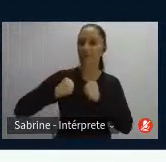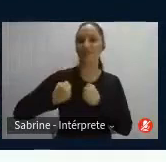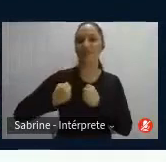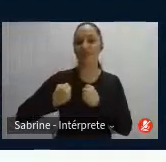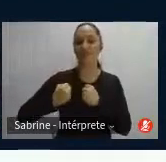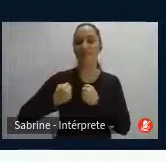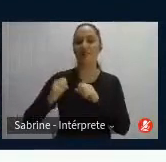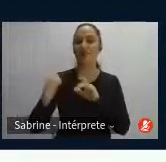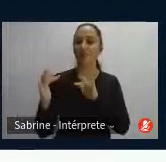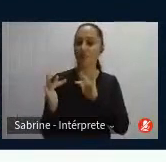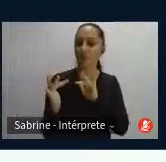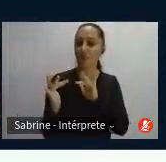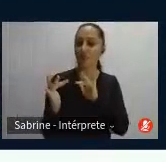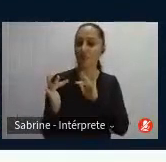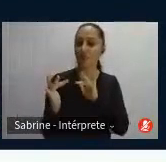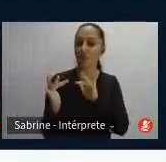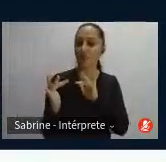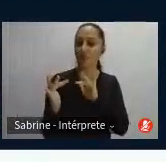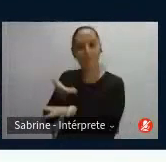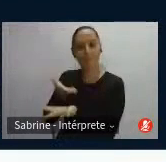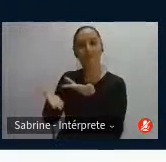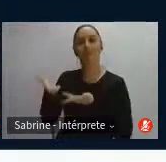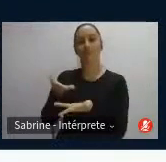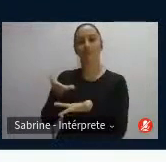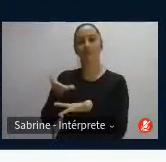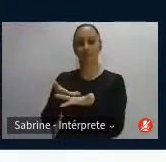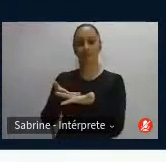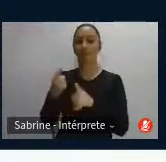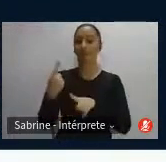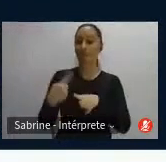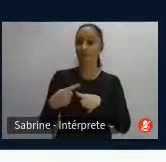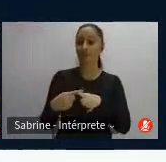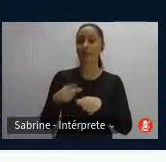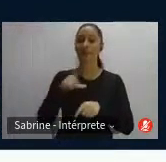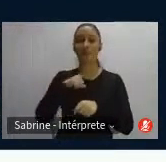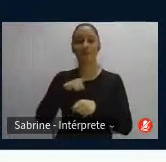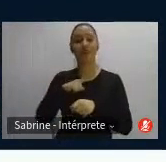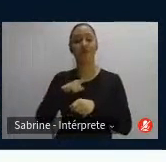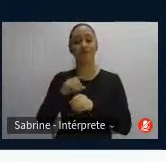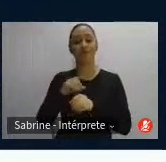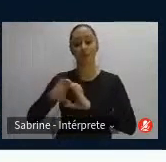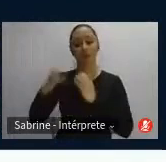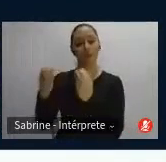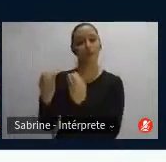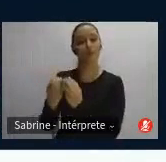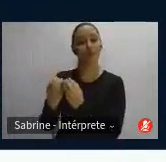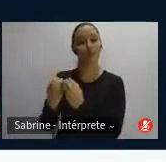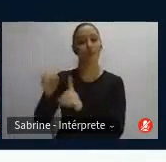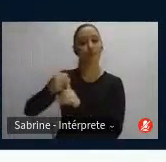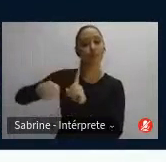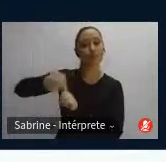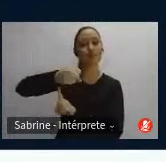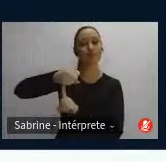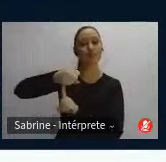gente vai ter a população do nosso lado. Pode